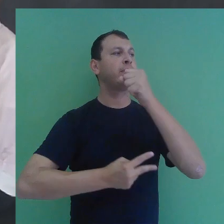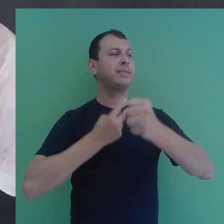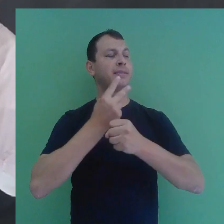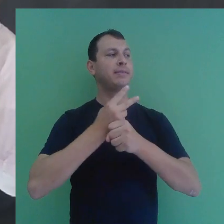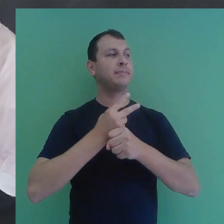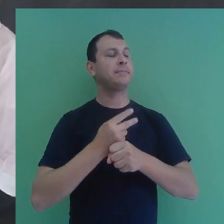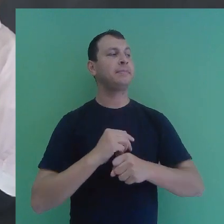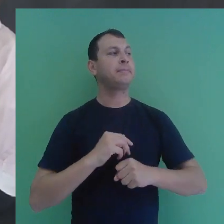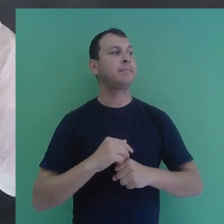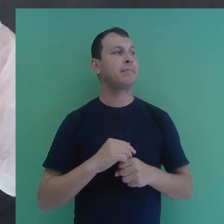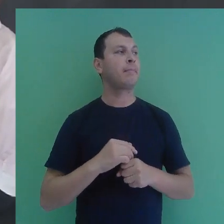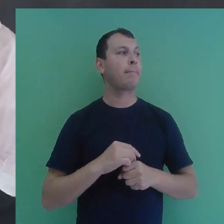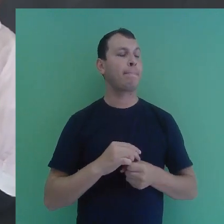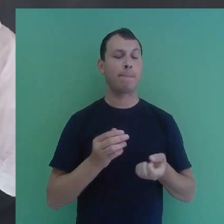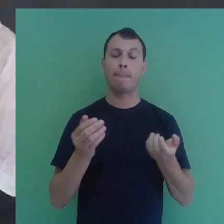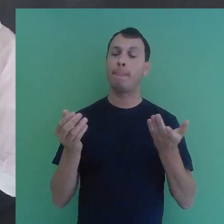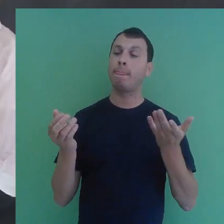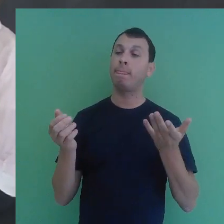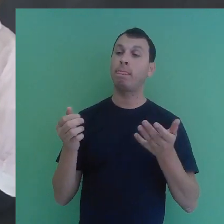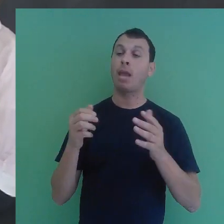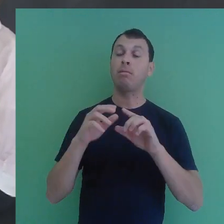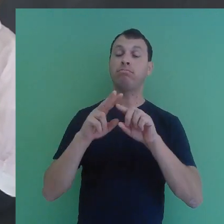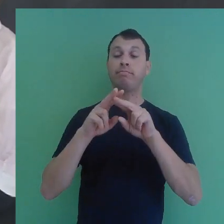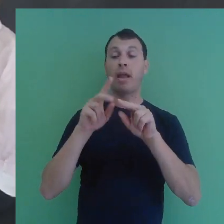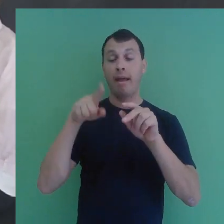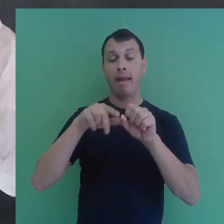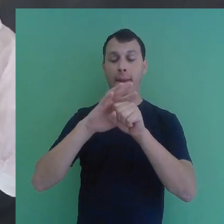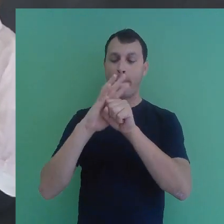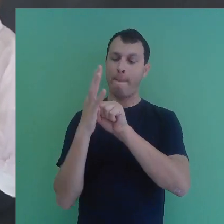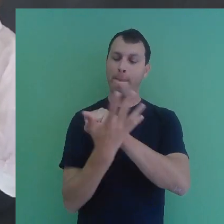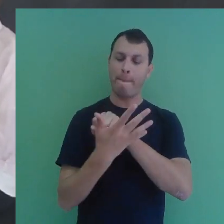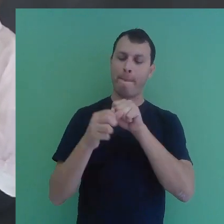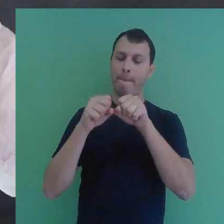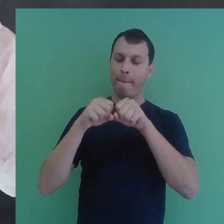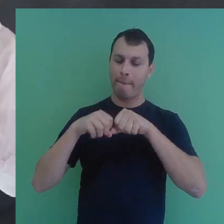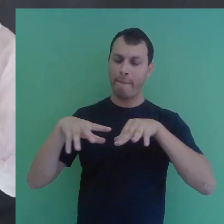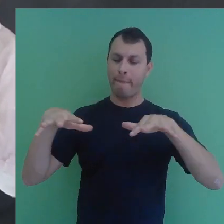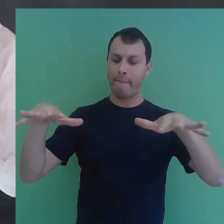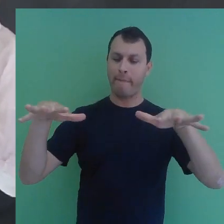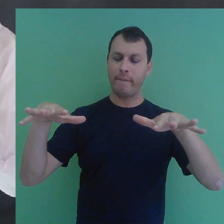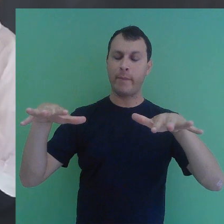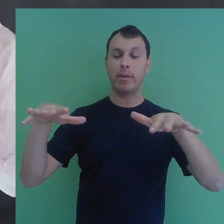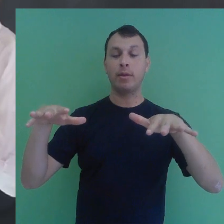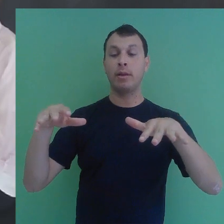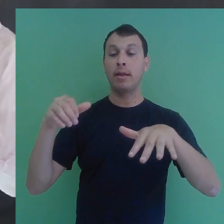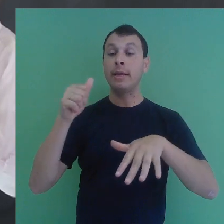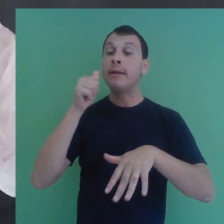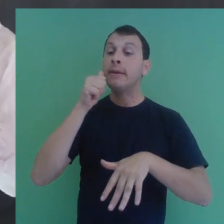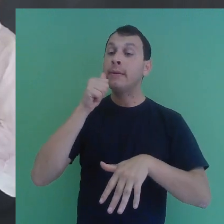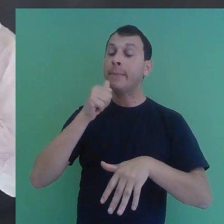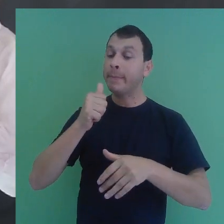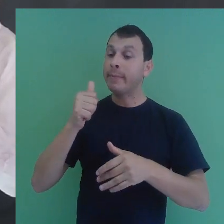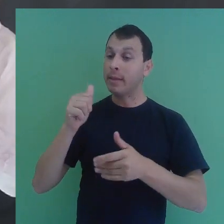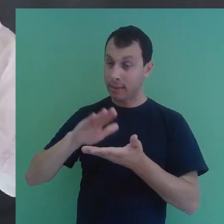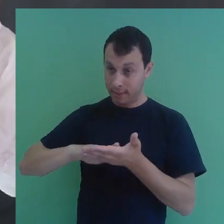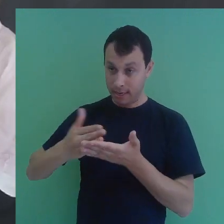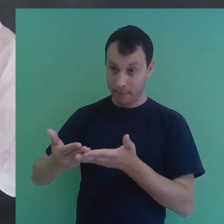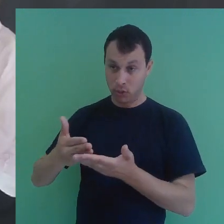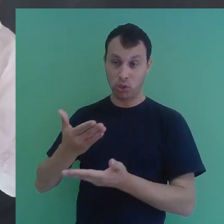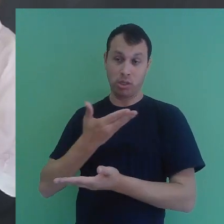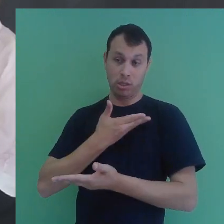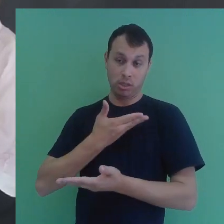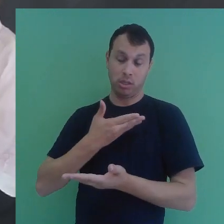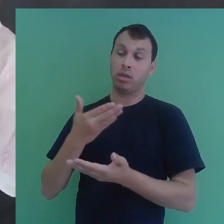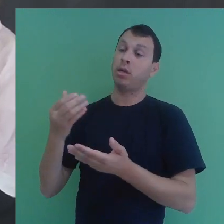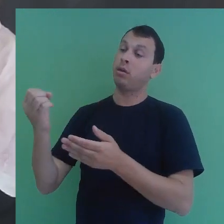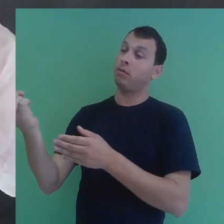aqui, e foi justamente durante a pandemia, né? Eu vi uma vaga, uma colega intérprete me enviou um print de uma